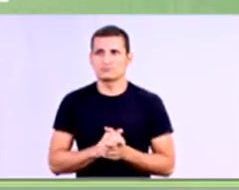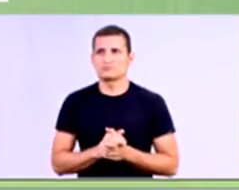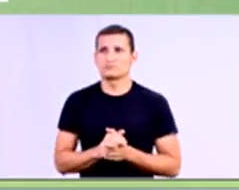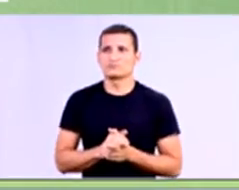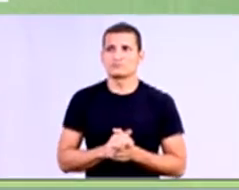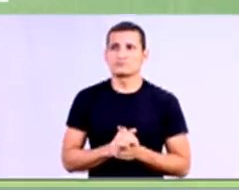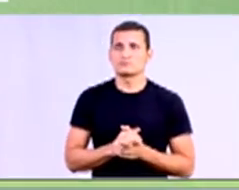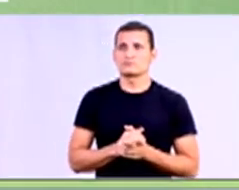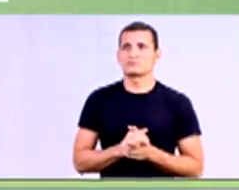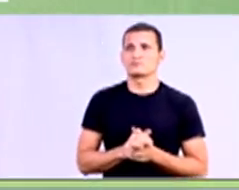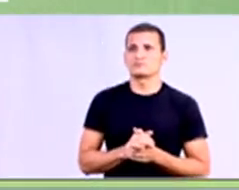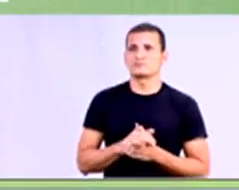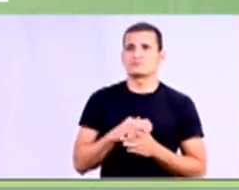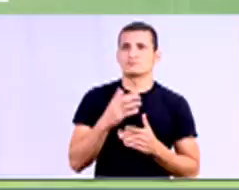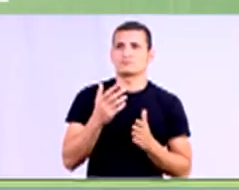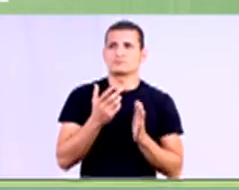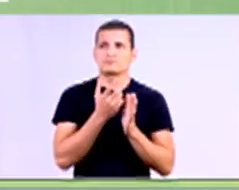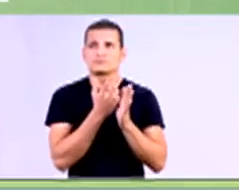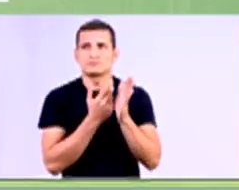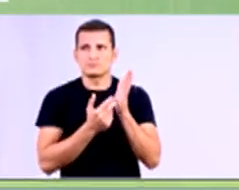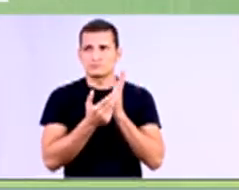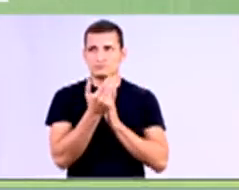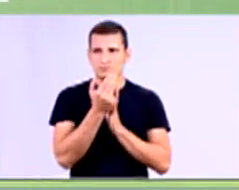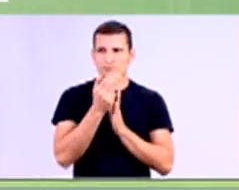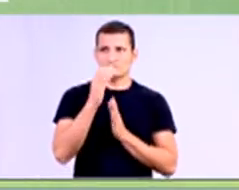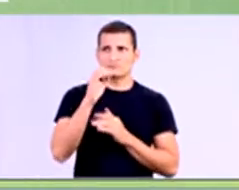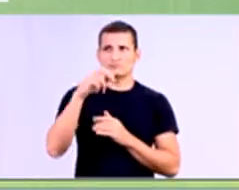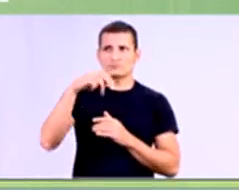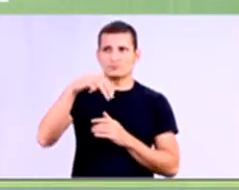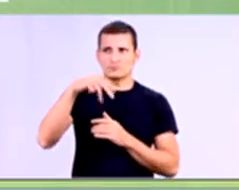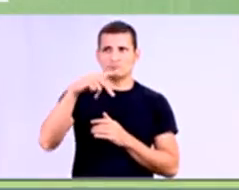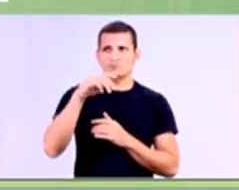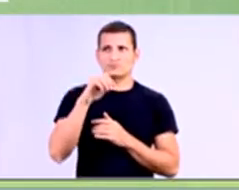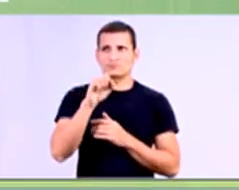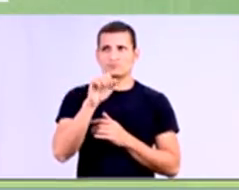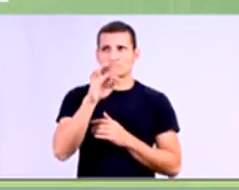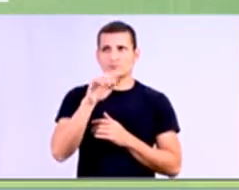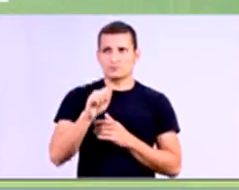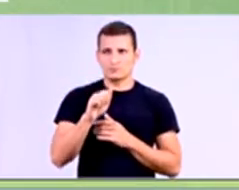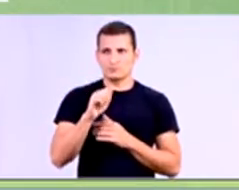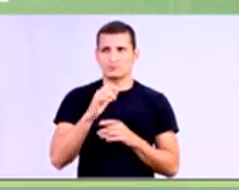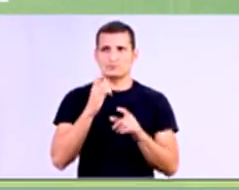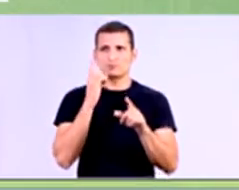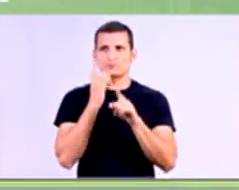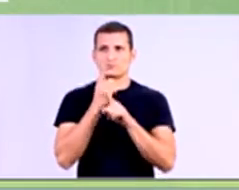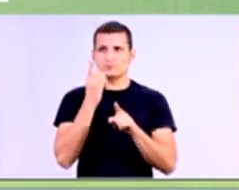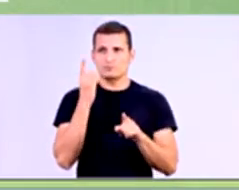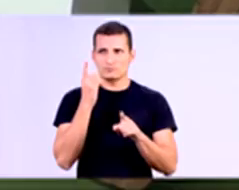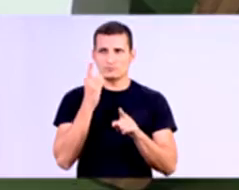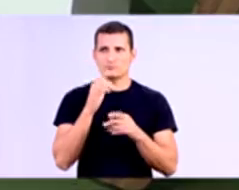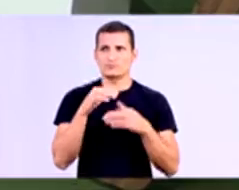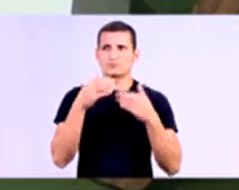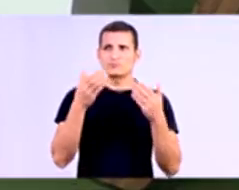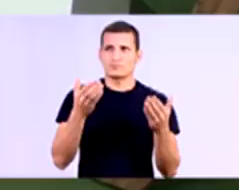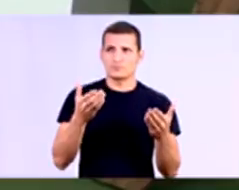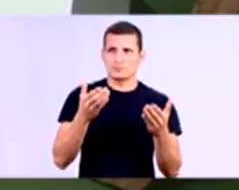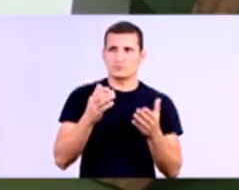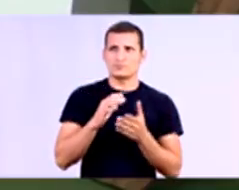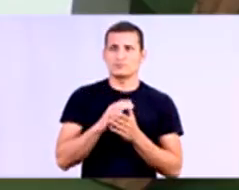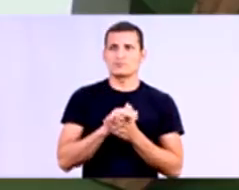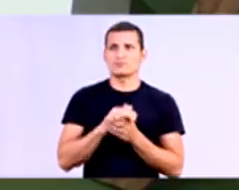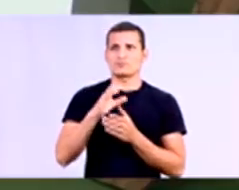Então, pessoal, o diagrama de estrutura composta, eu identifico quais são